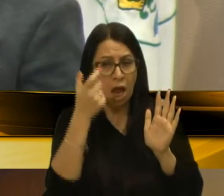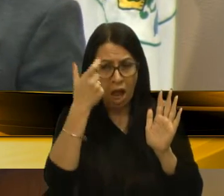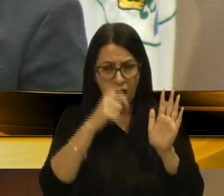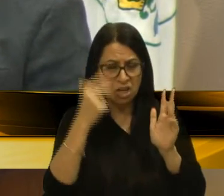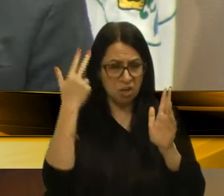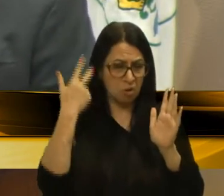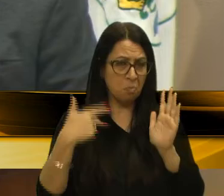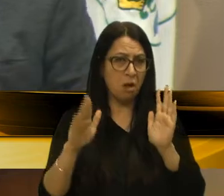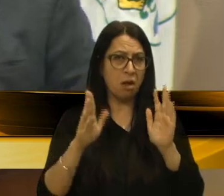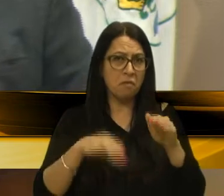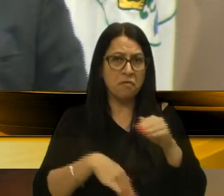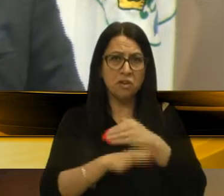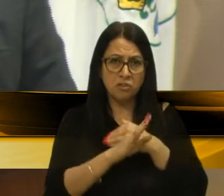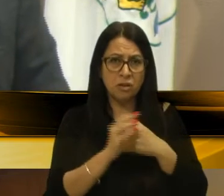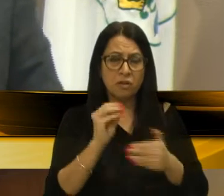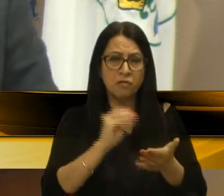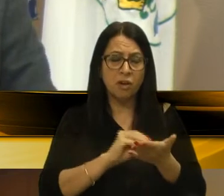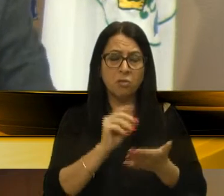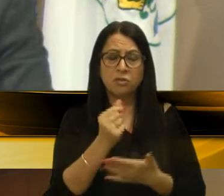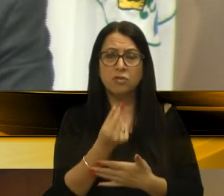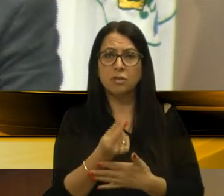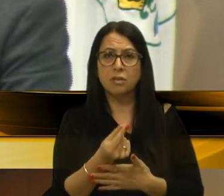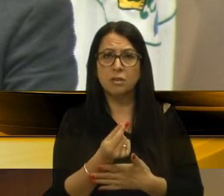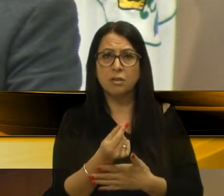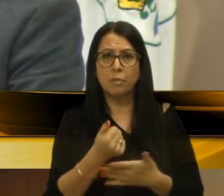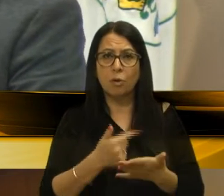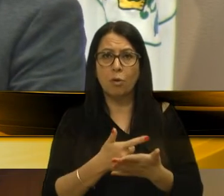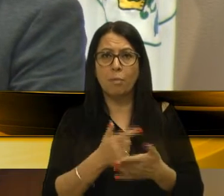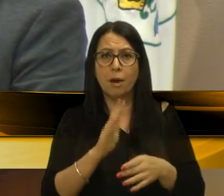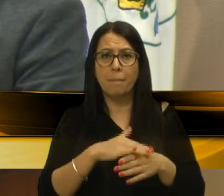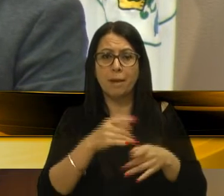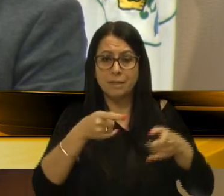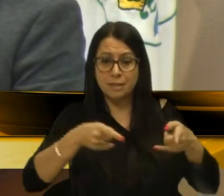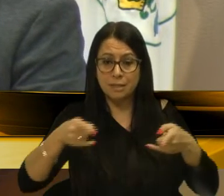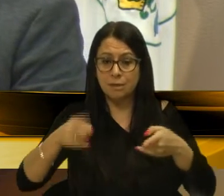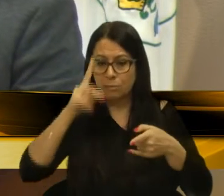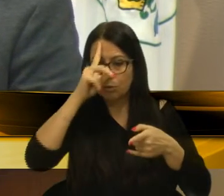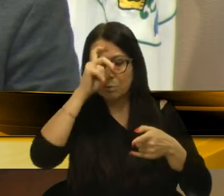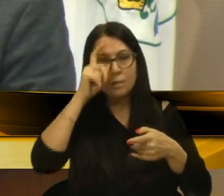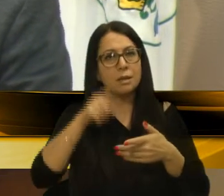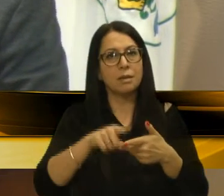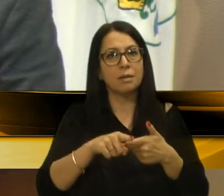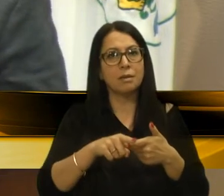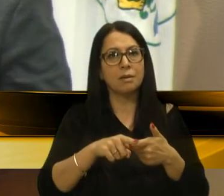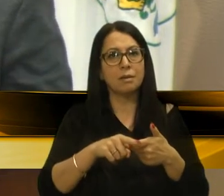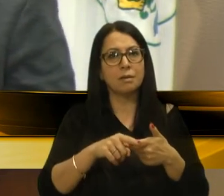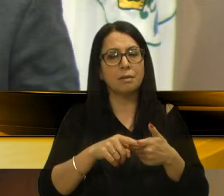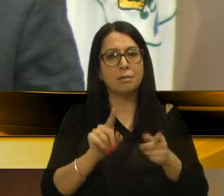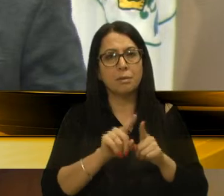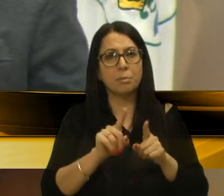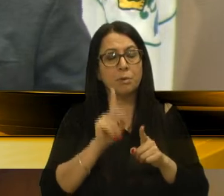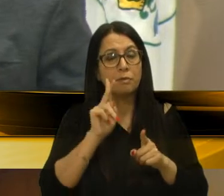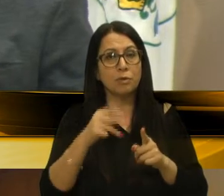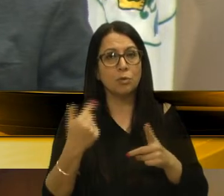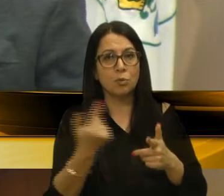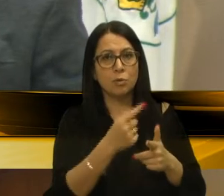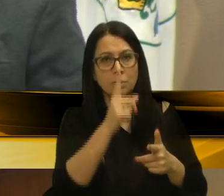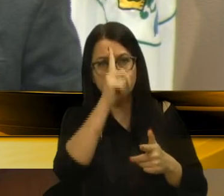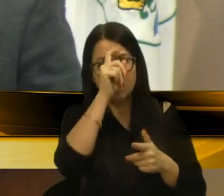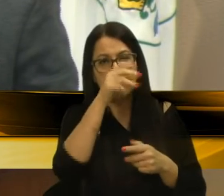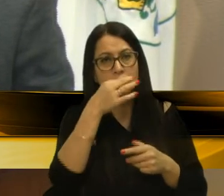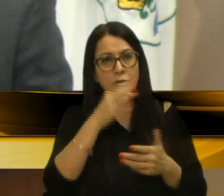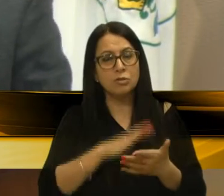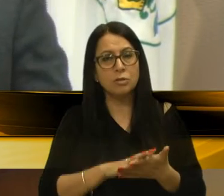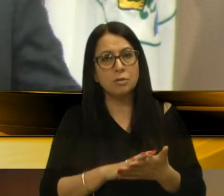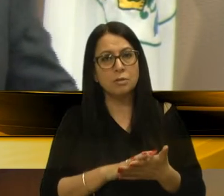viajar enquanto falta dinheiro para comprar mais leitos aqui nos hospitais para contratualizar situações com os pés de caxias do sul